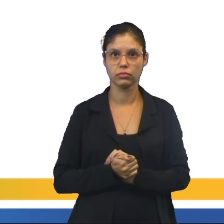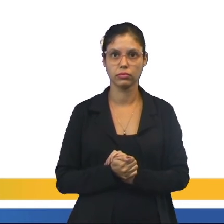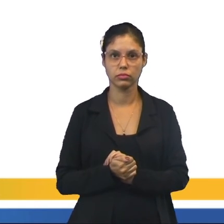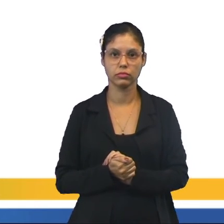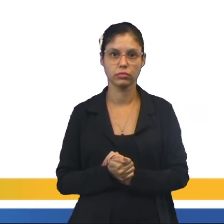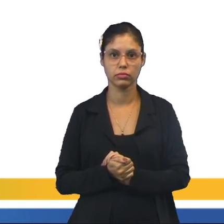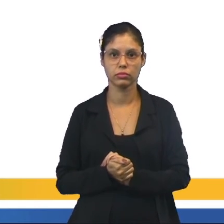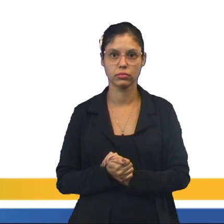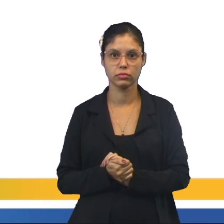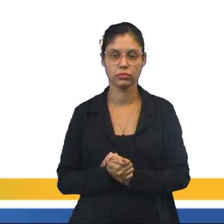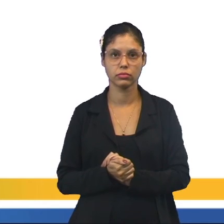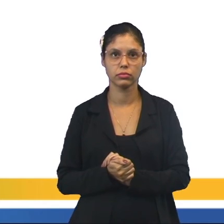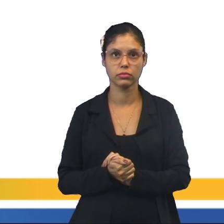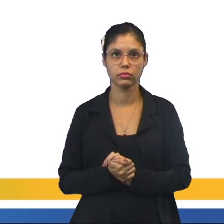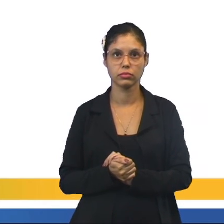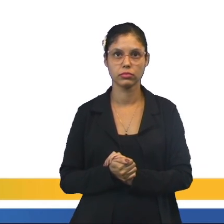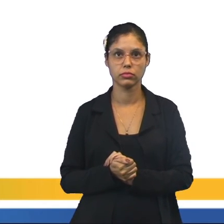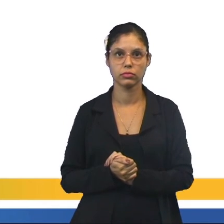C.